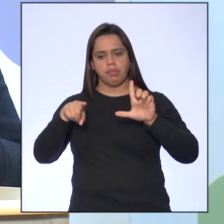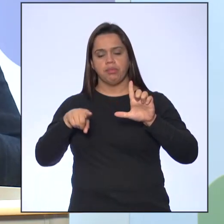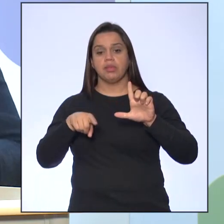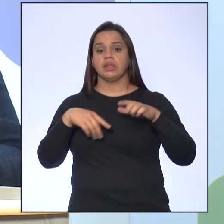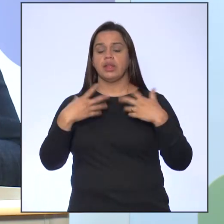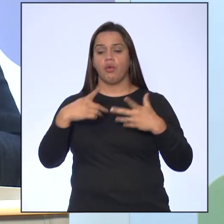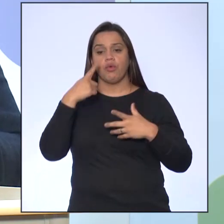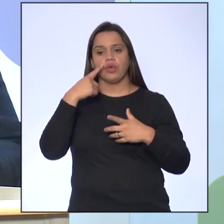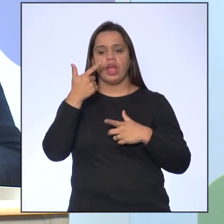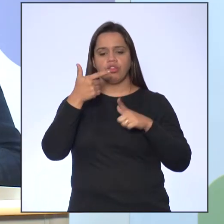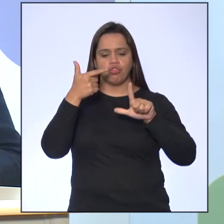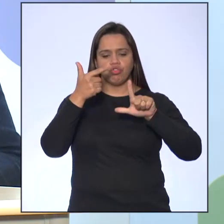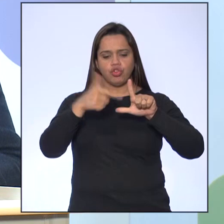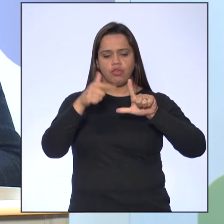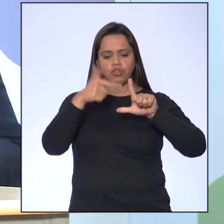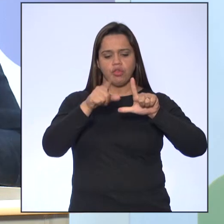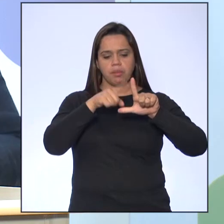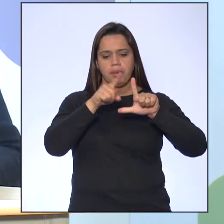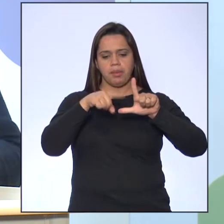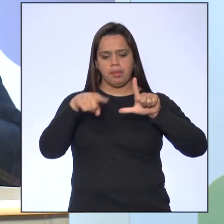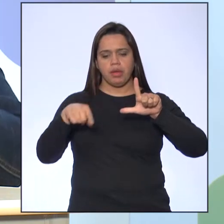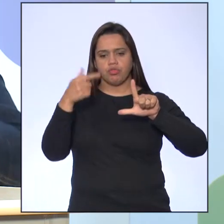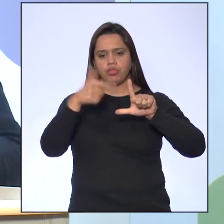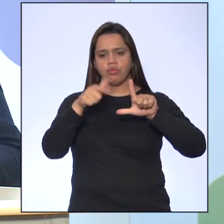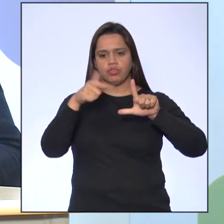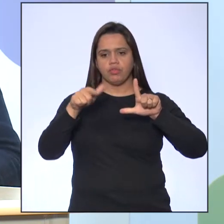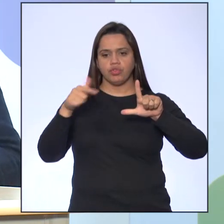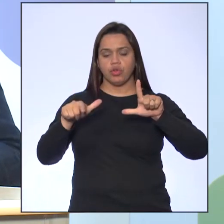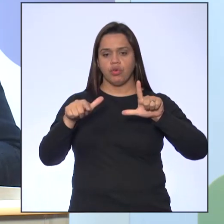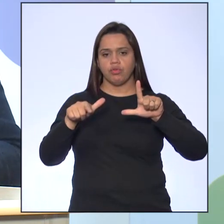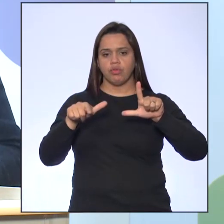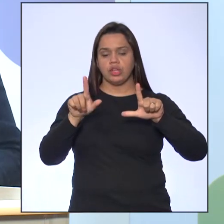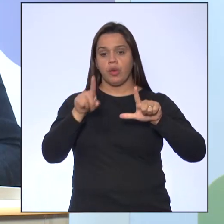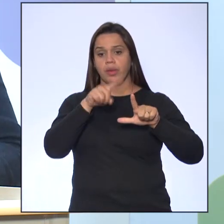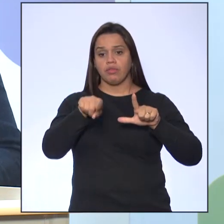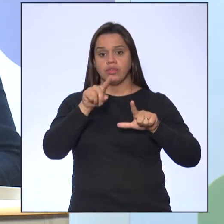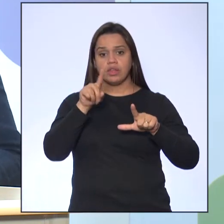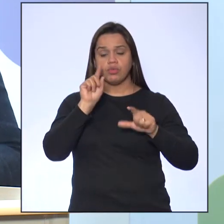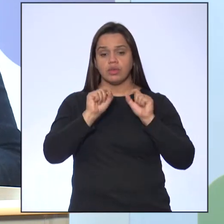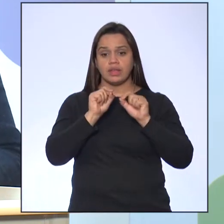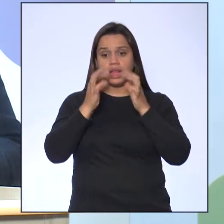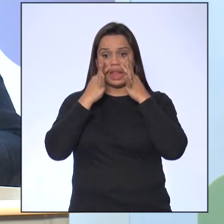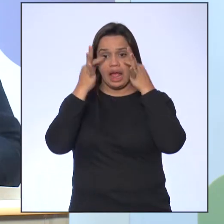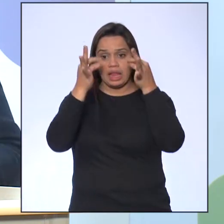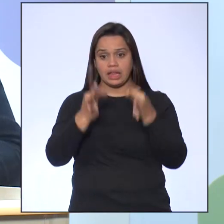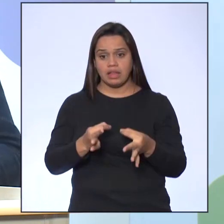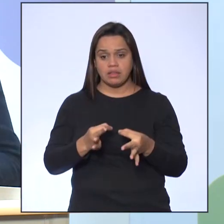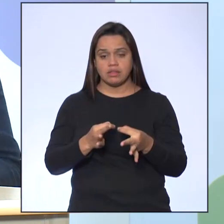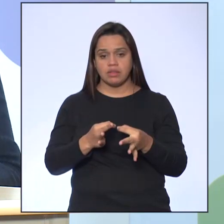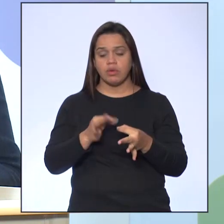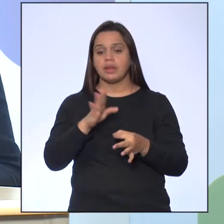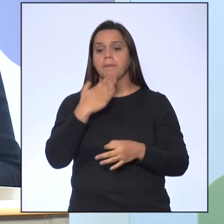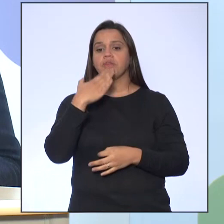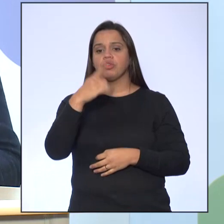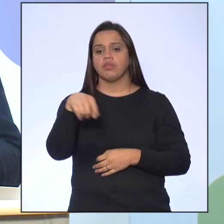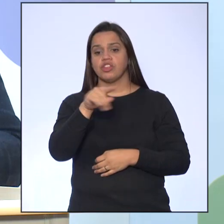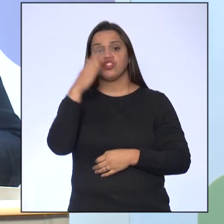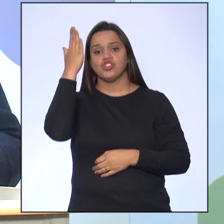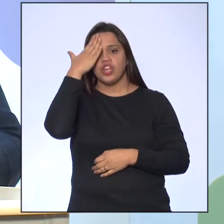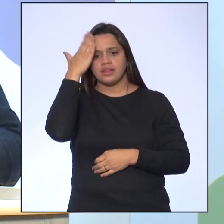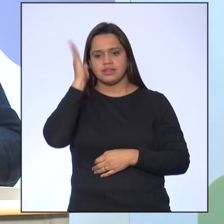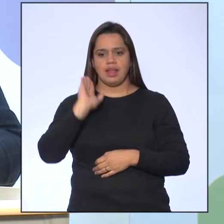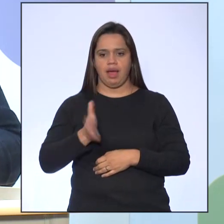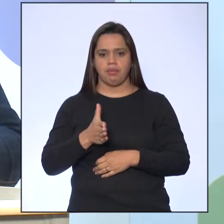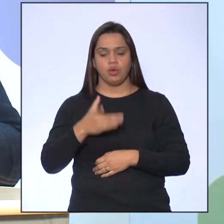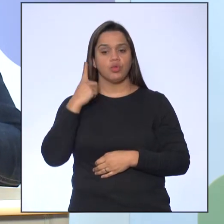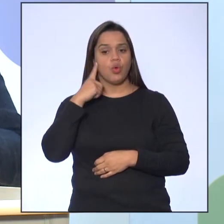essa repetição justamente para que você coloque ali a sua atenção naquilo que está sendo pedido para você. Então, a